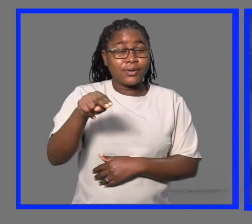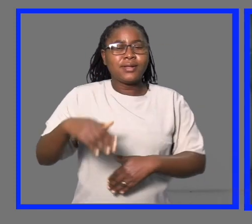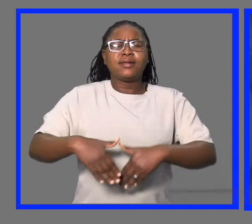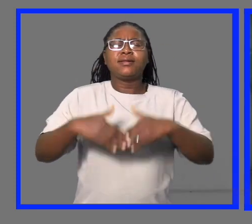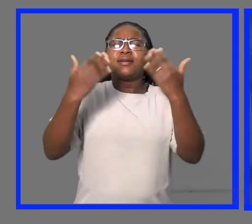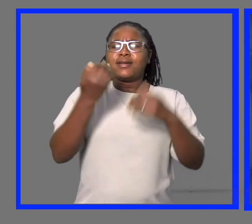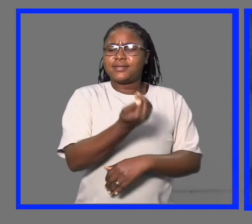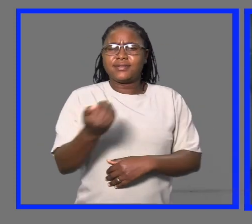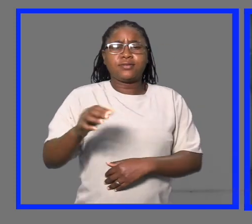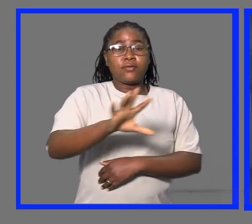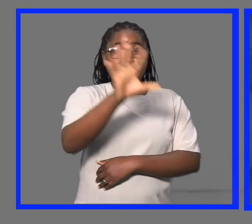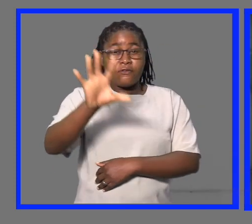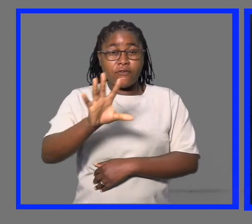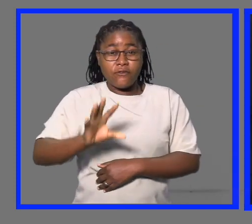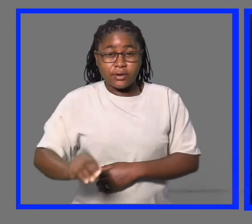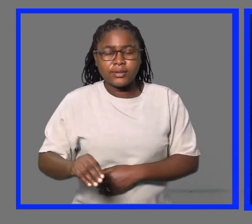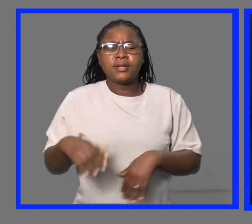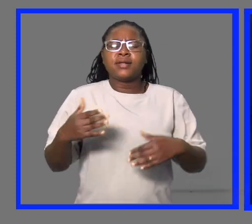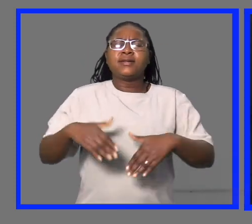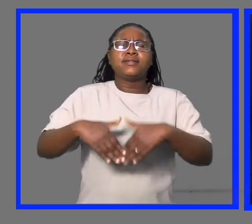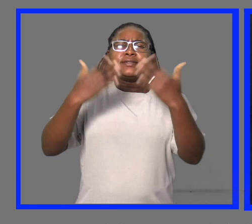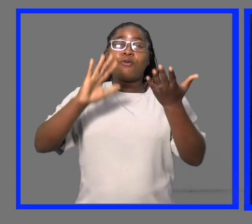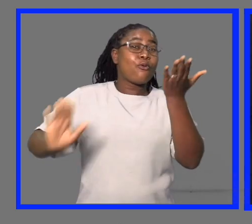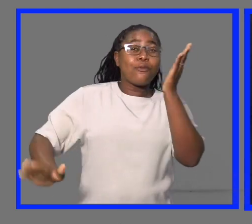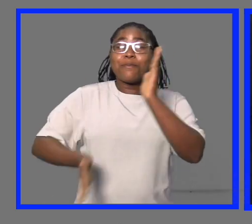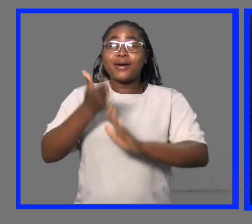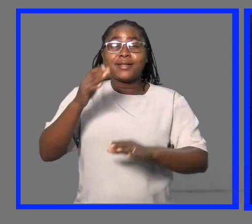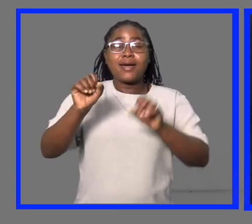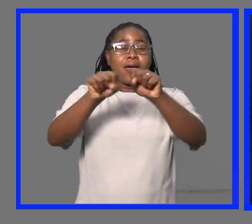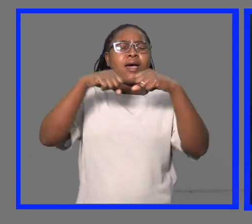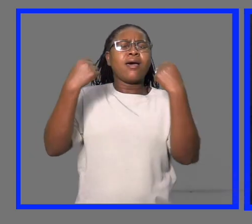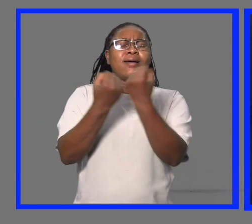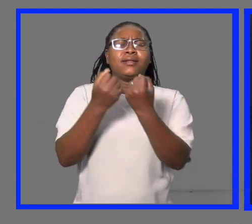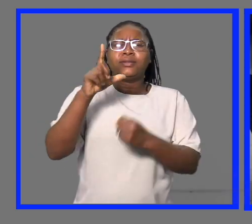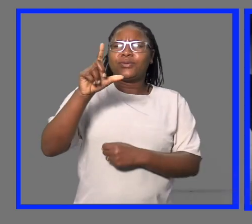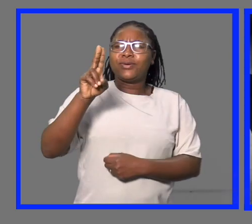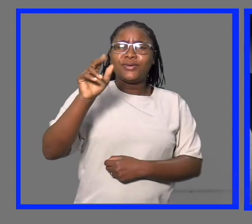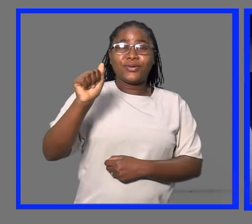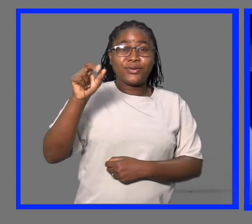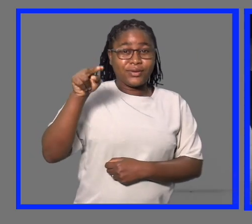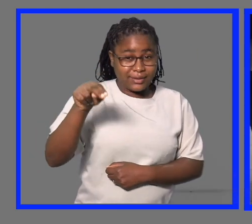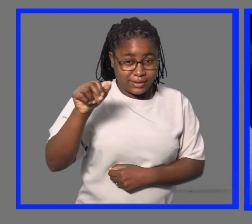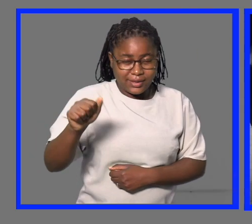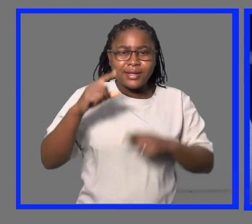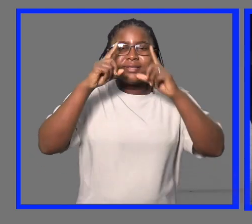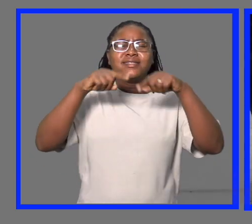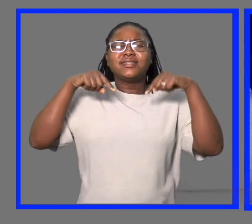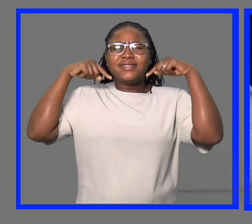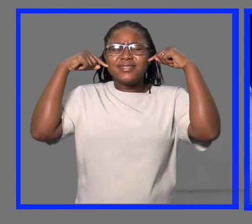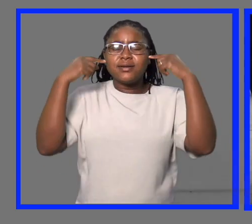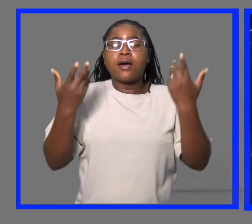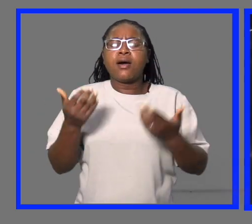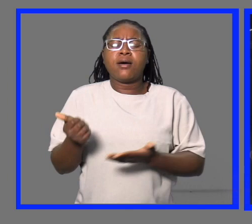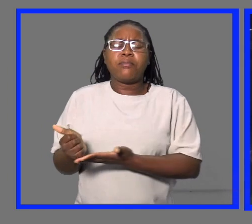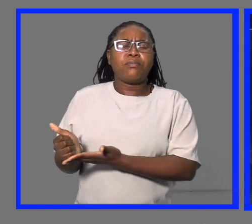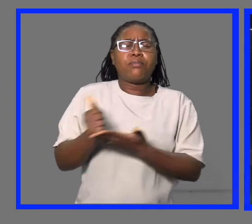Celebrou-se a 16 de junho ocorrente o Dia da Criança Africana. Para comemorar a data, a cooperativa Luana